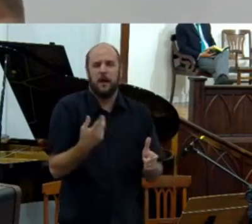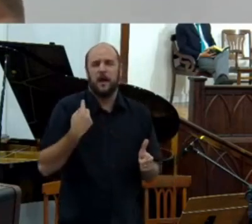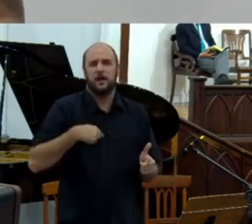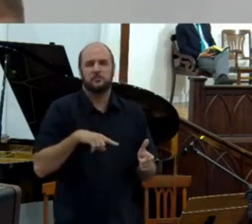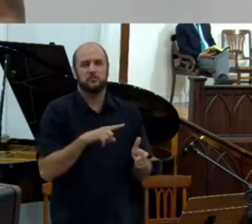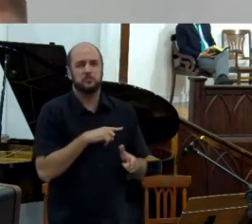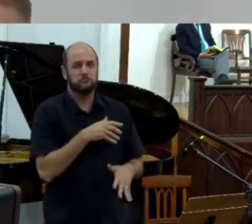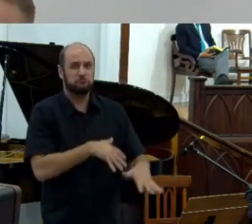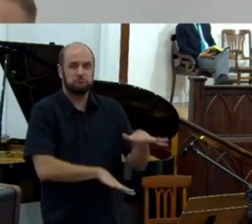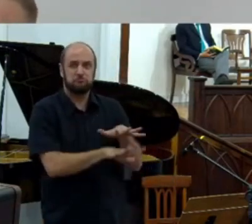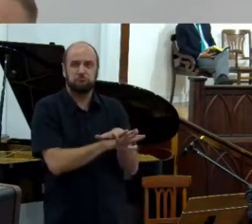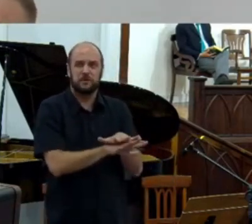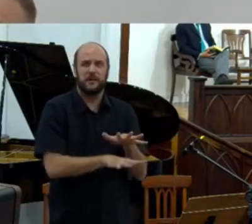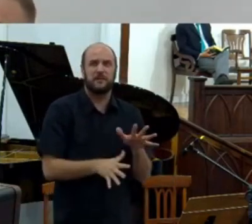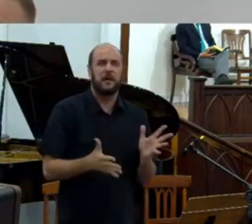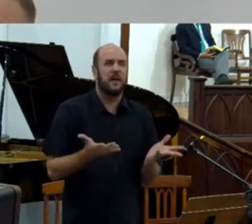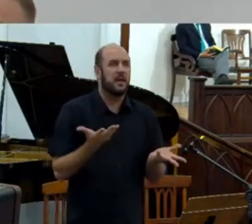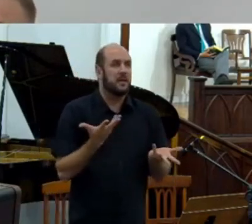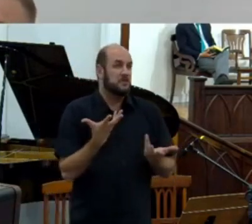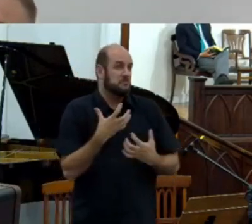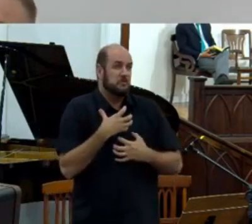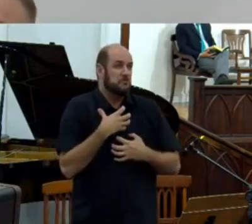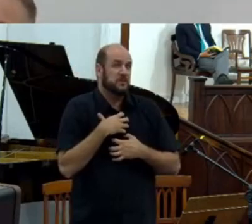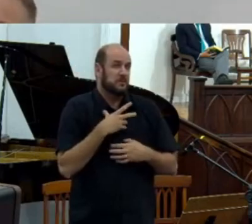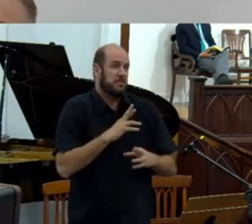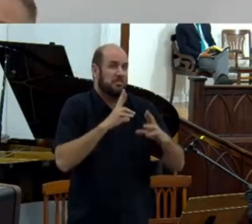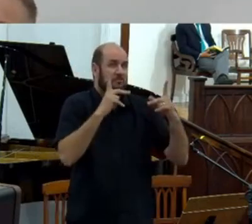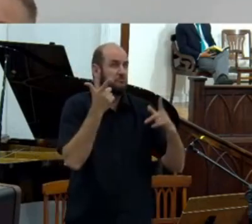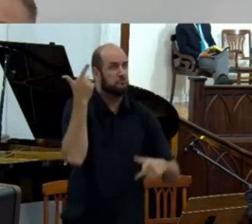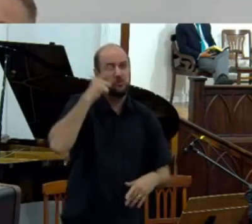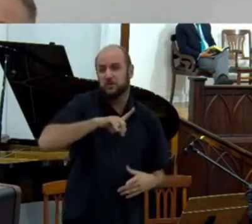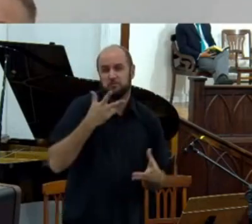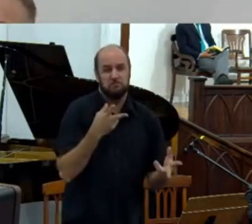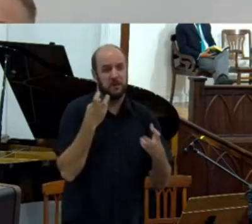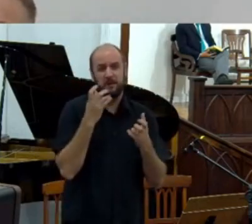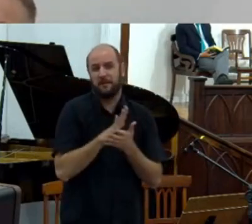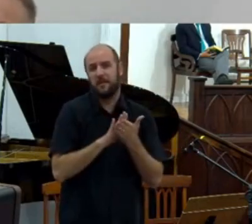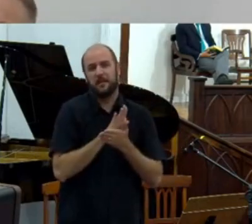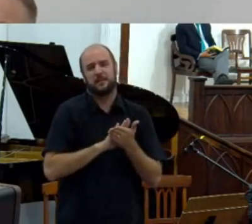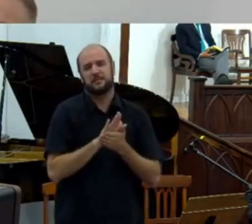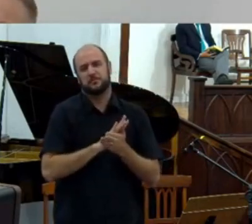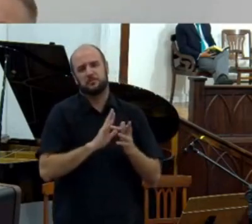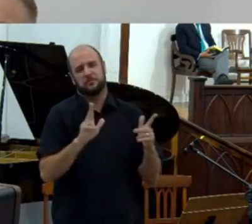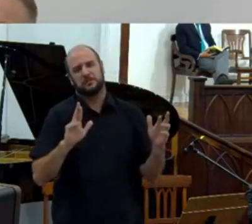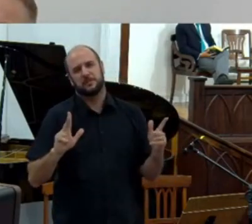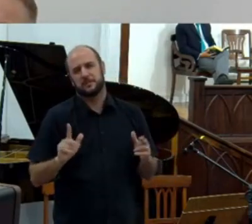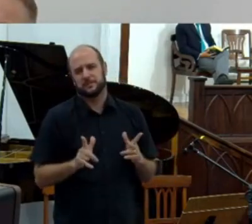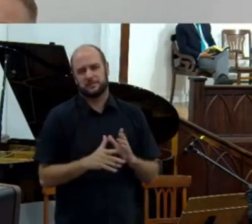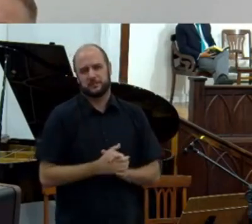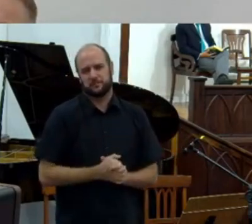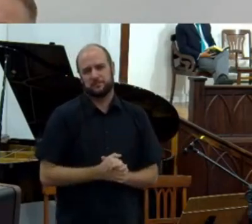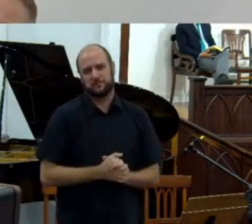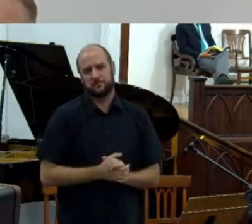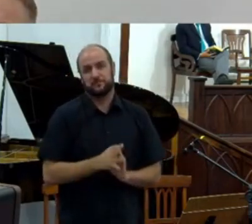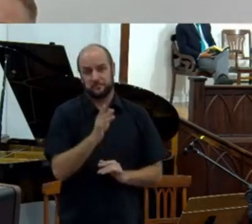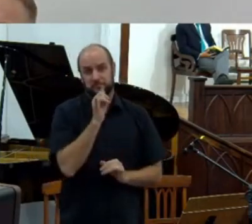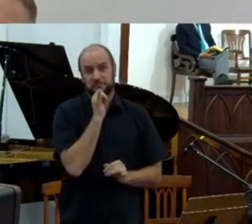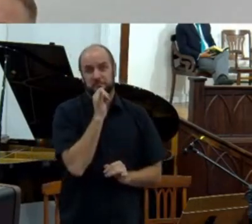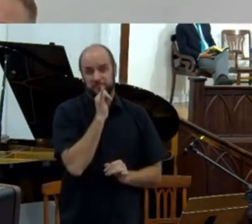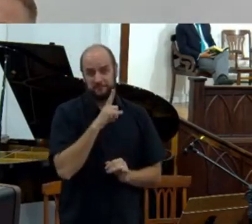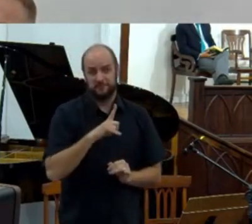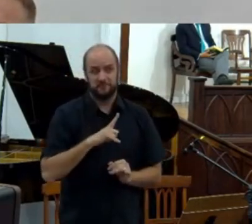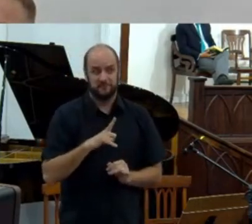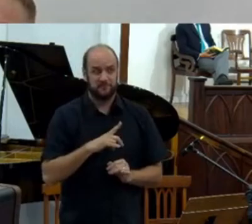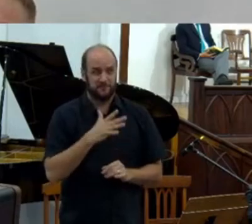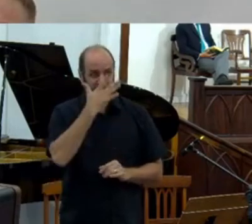nos adaptemos tanto a ele que nós não conseguimos mais perceber o que está ao nosso redor. Um dos exemplos que